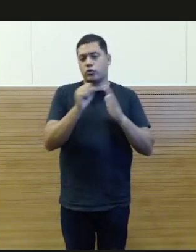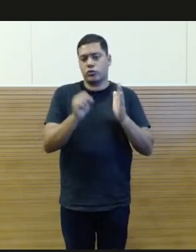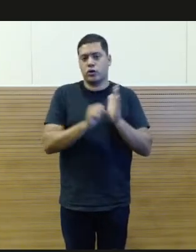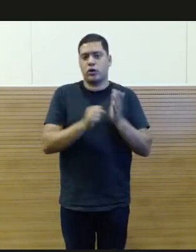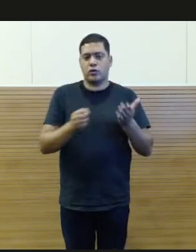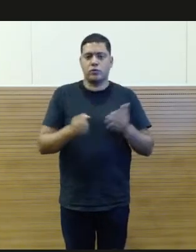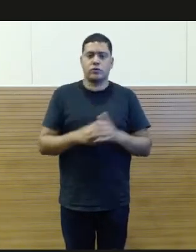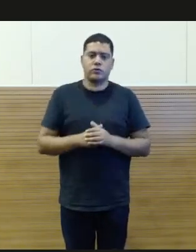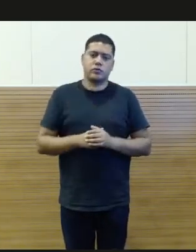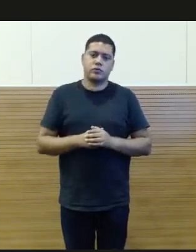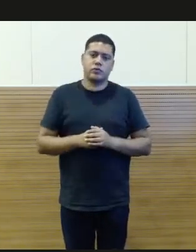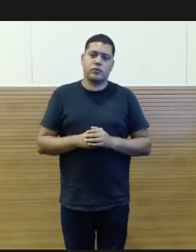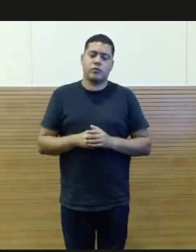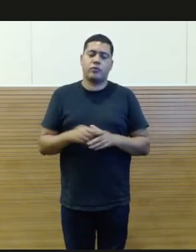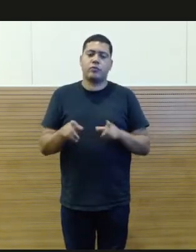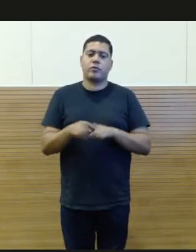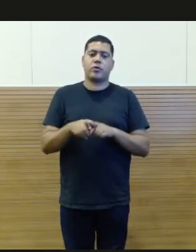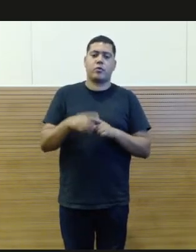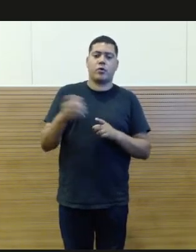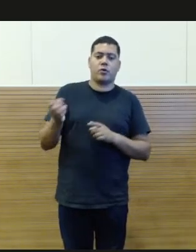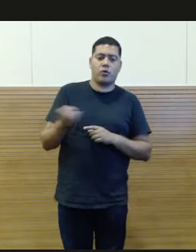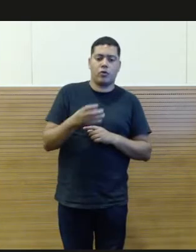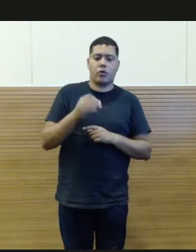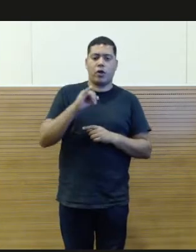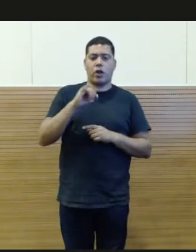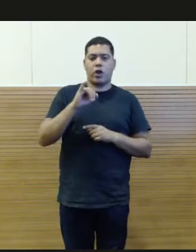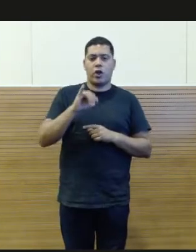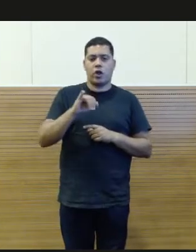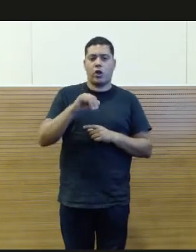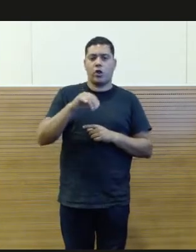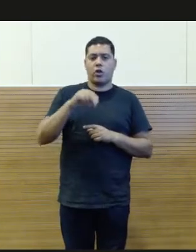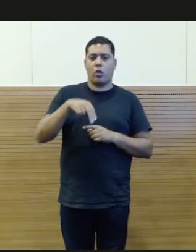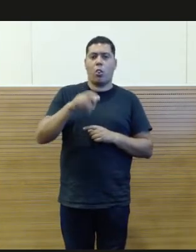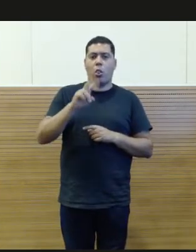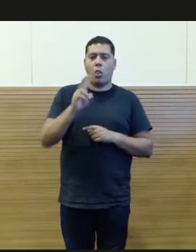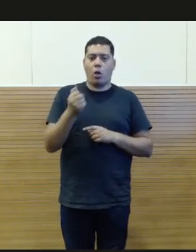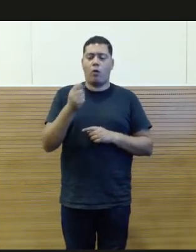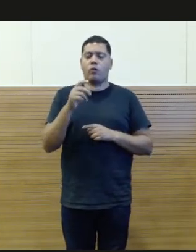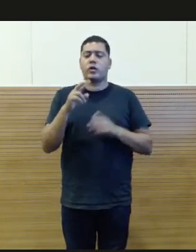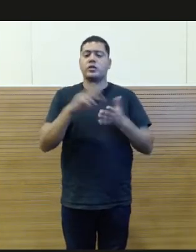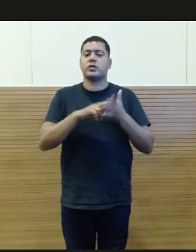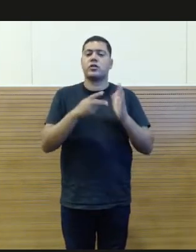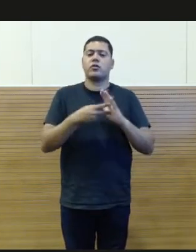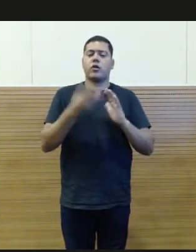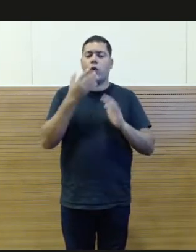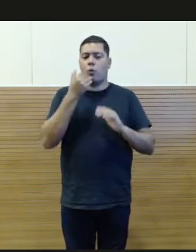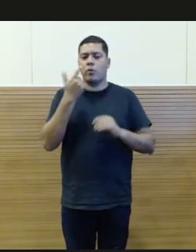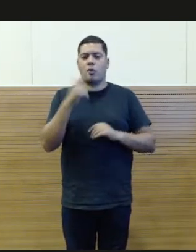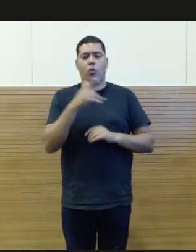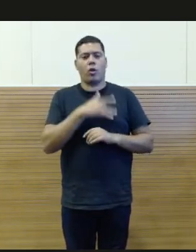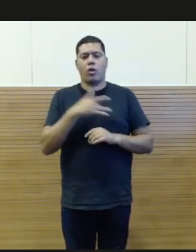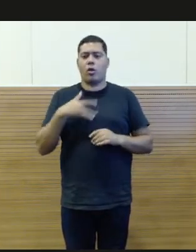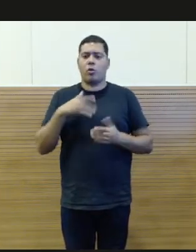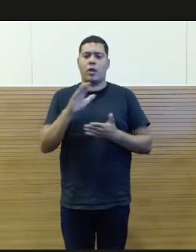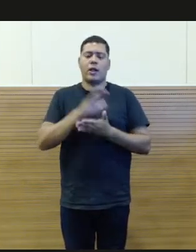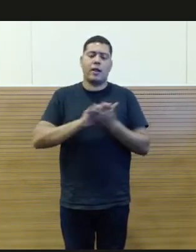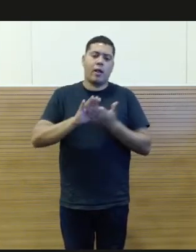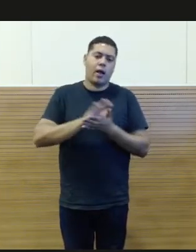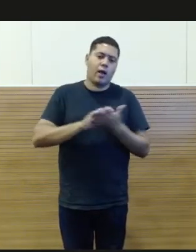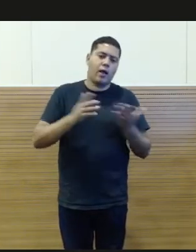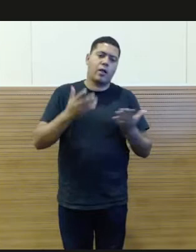óleos. E Nova identifica esses padrões de comidas não saudáveis como sendo feitos por